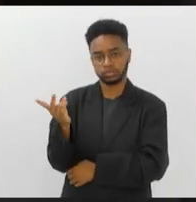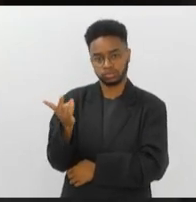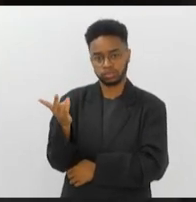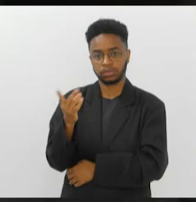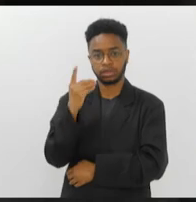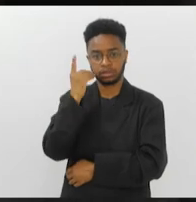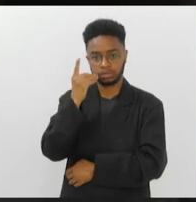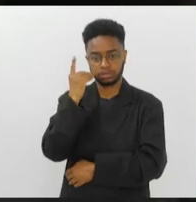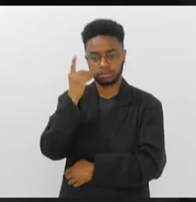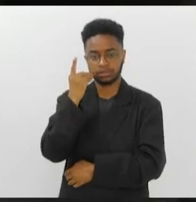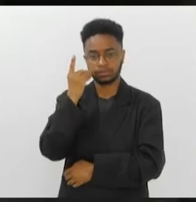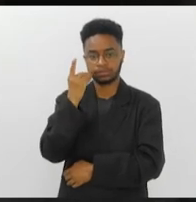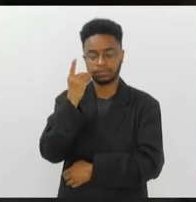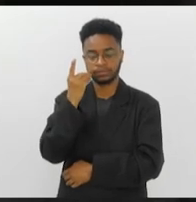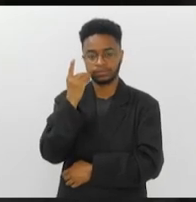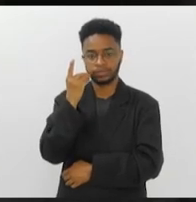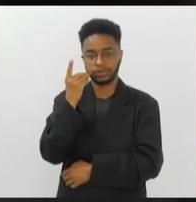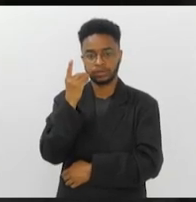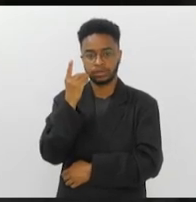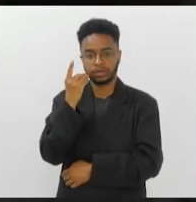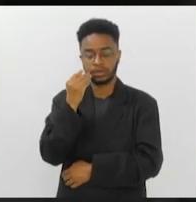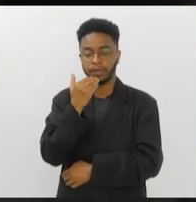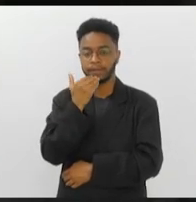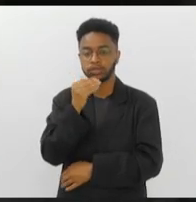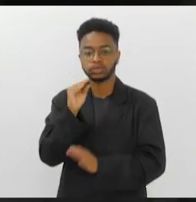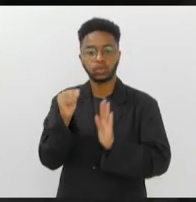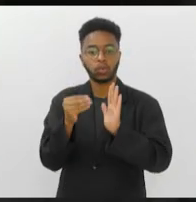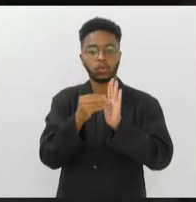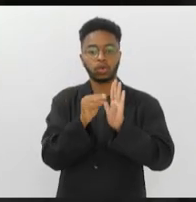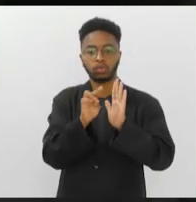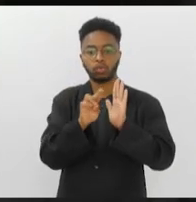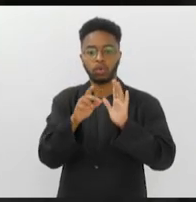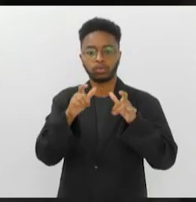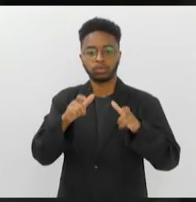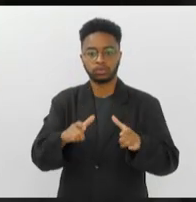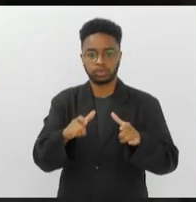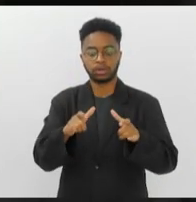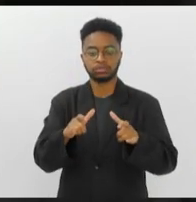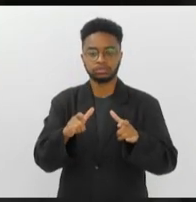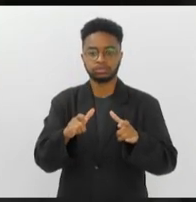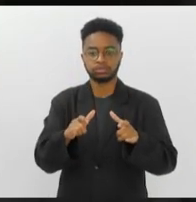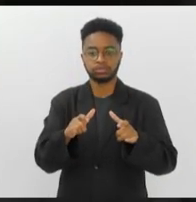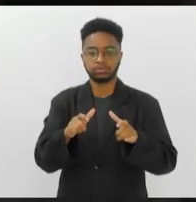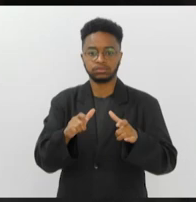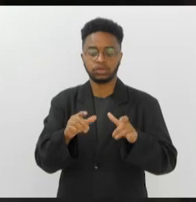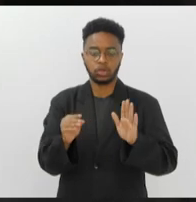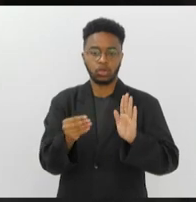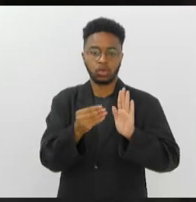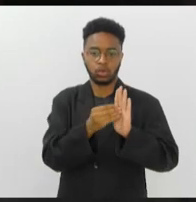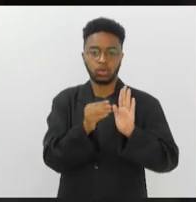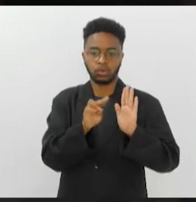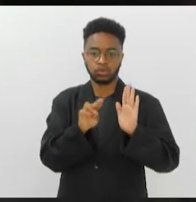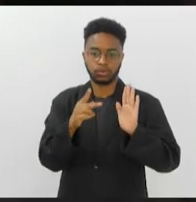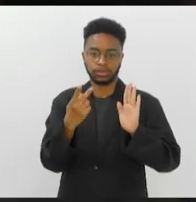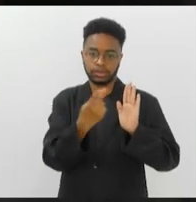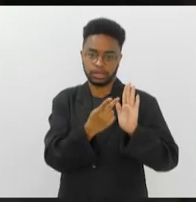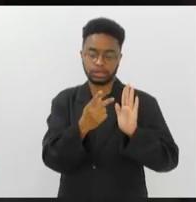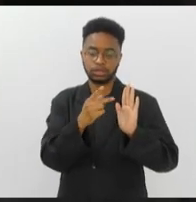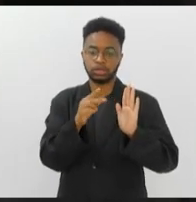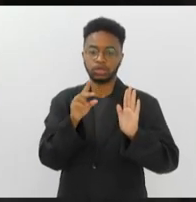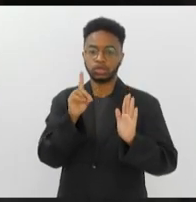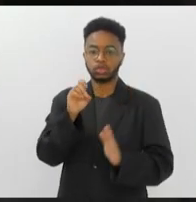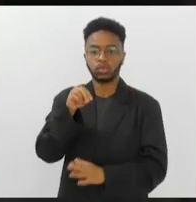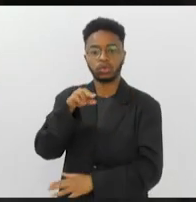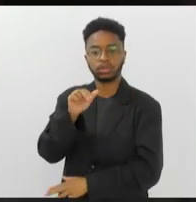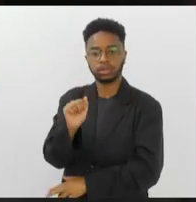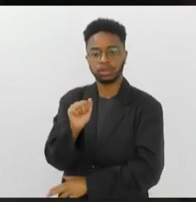dos deputados, para que o nome da residência terapêutica se chame Dona Jurema